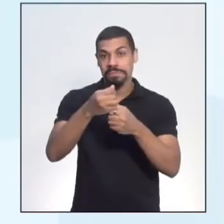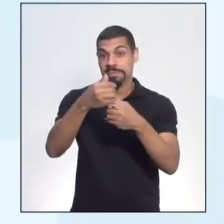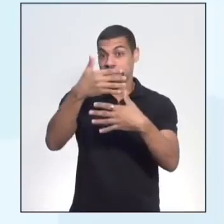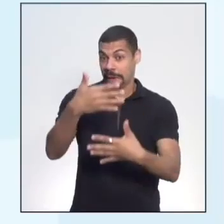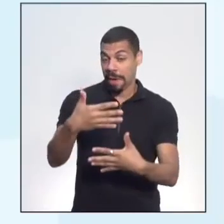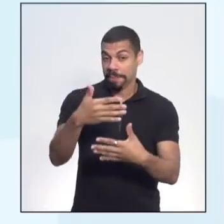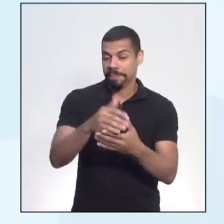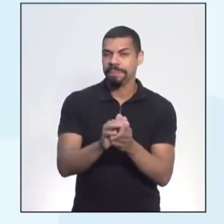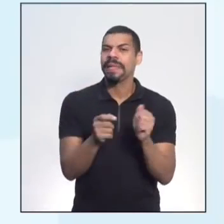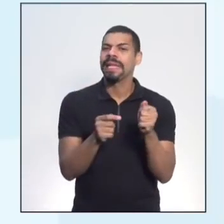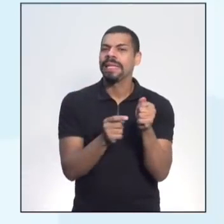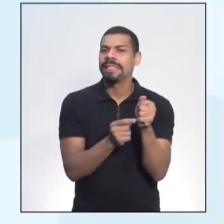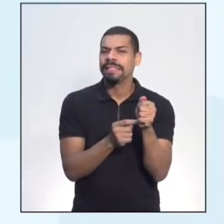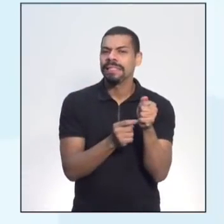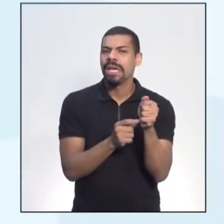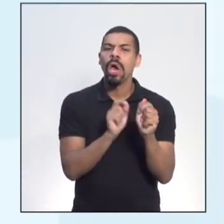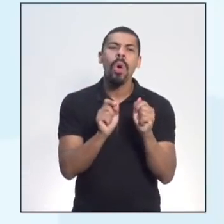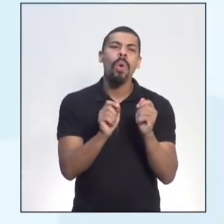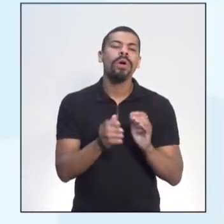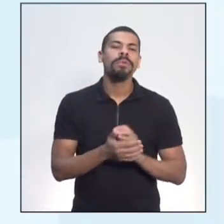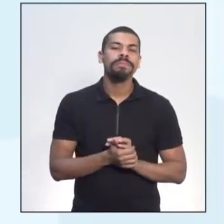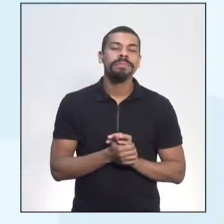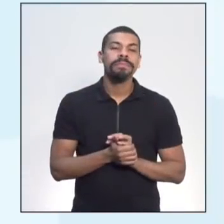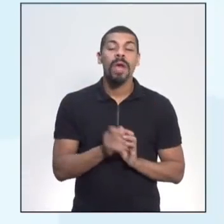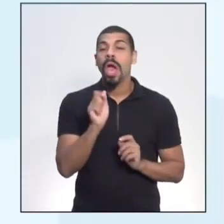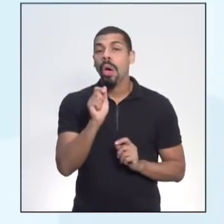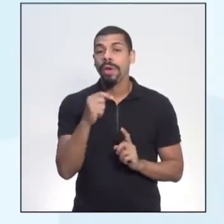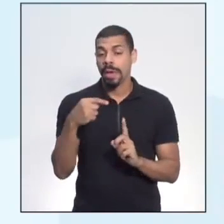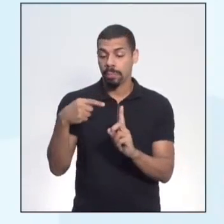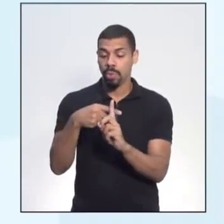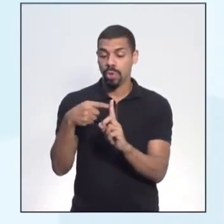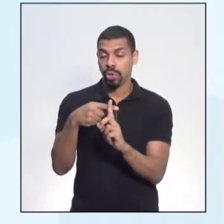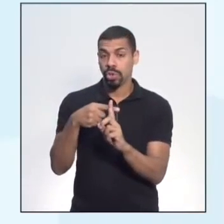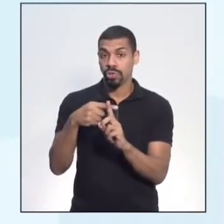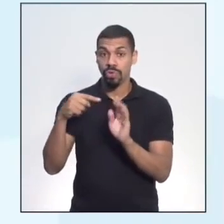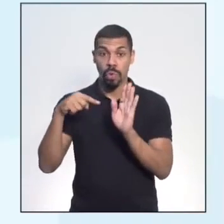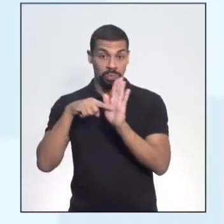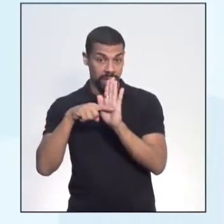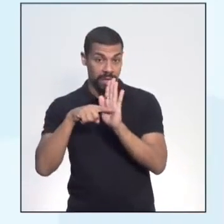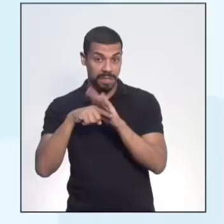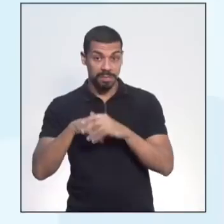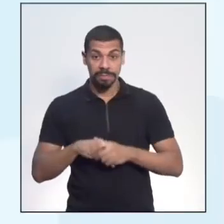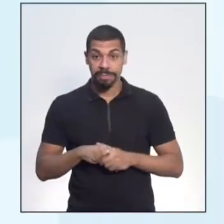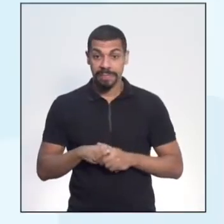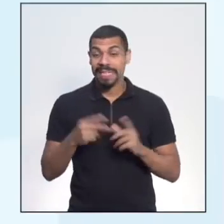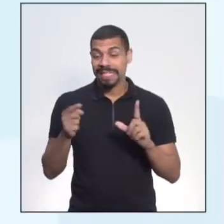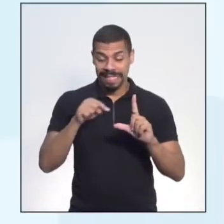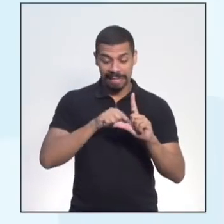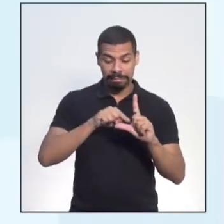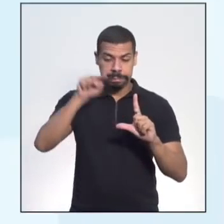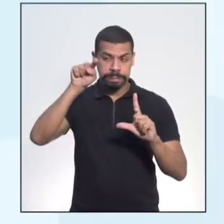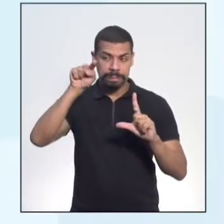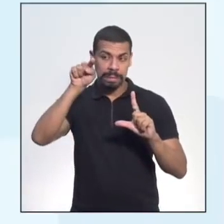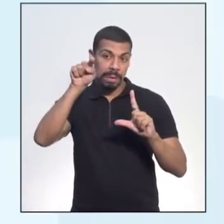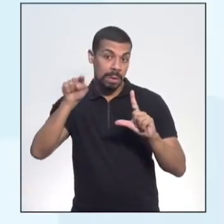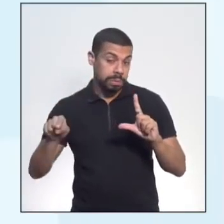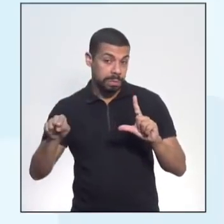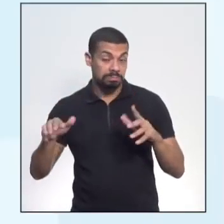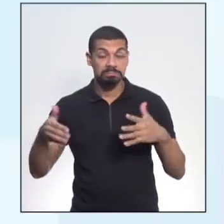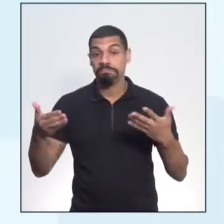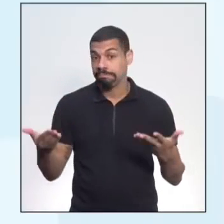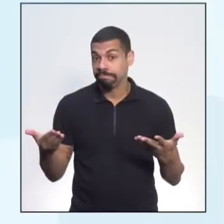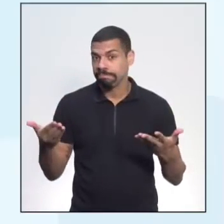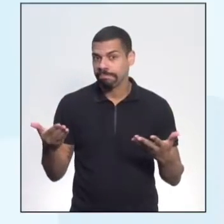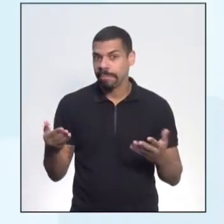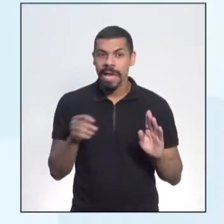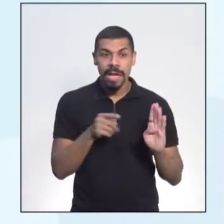no item A, se o valor do coeficiente A é positivo ou negativo e se a função é crescente ou decrescente.